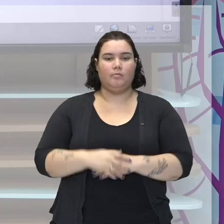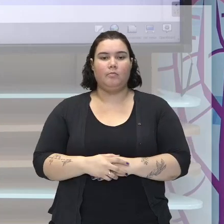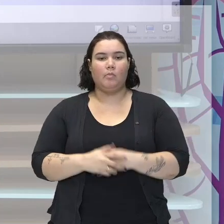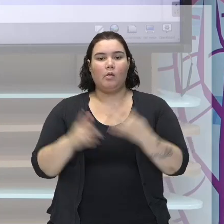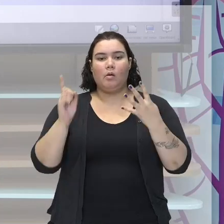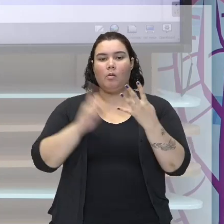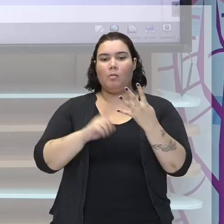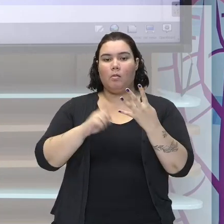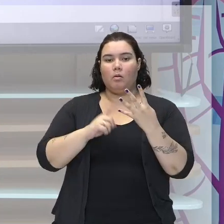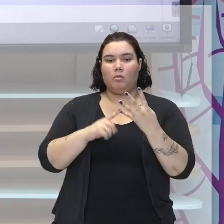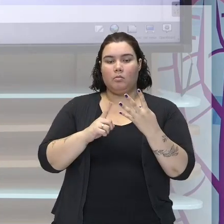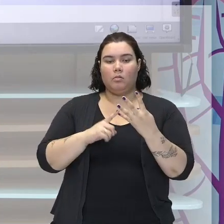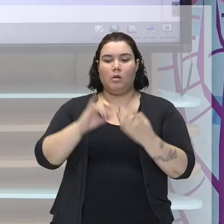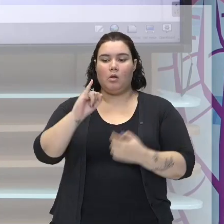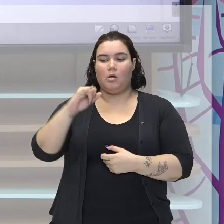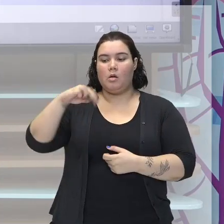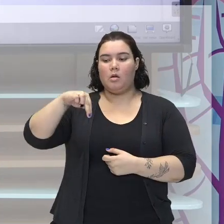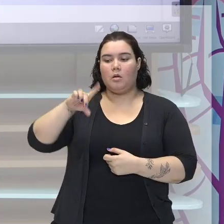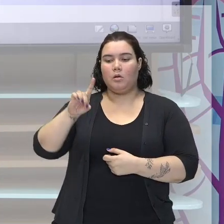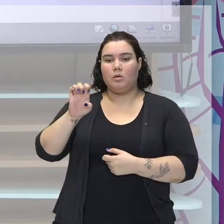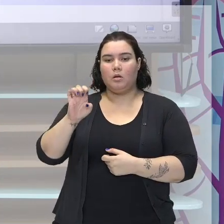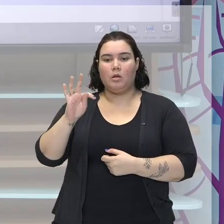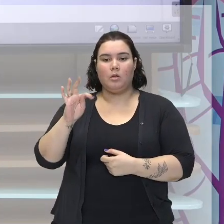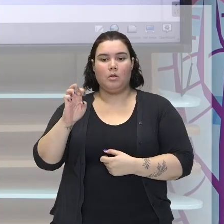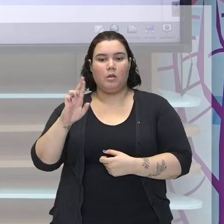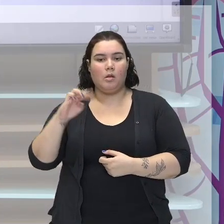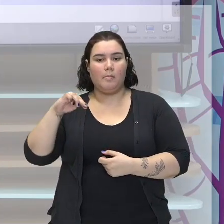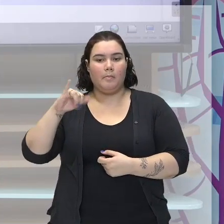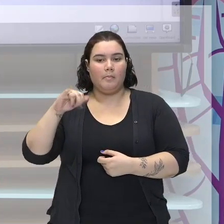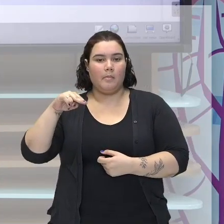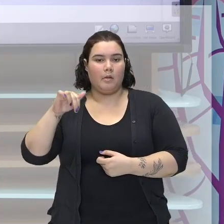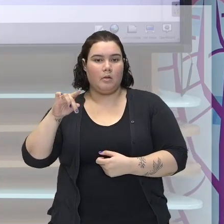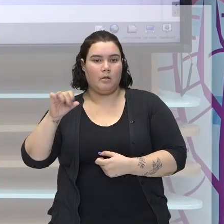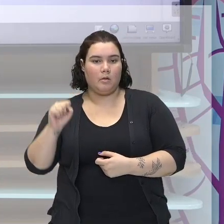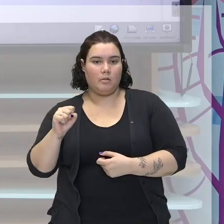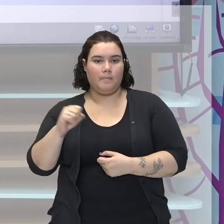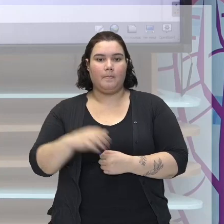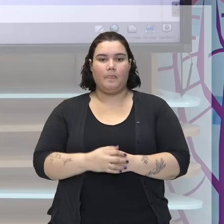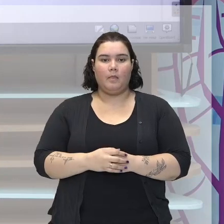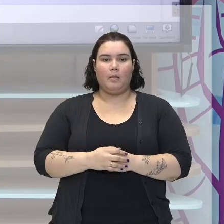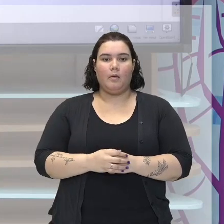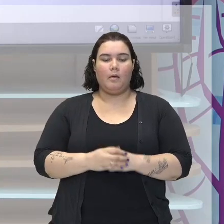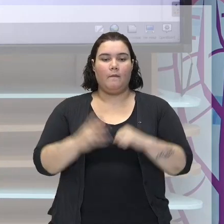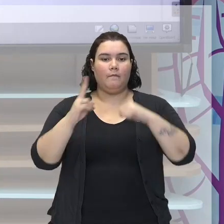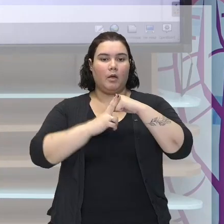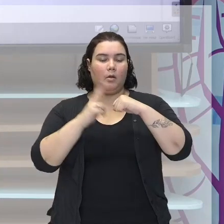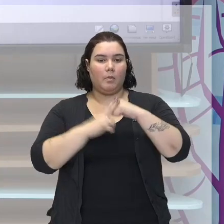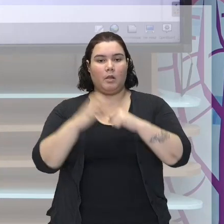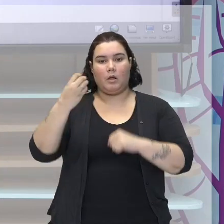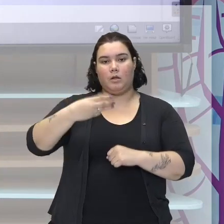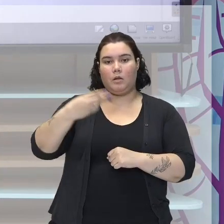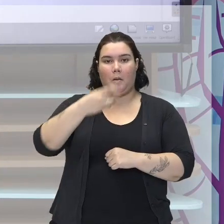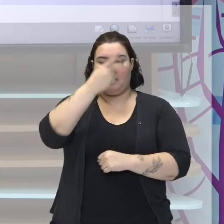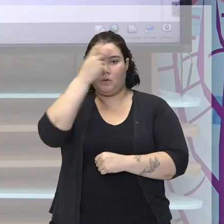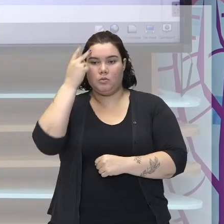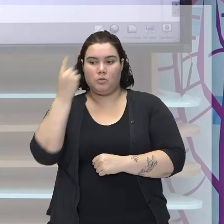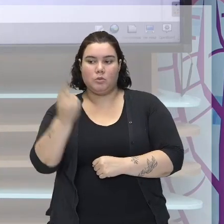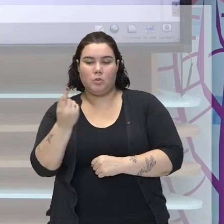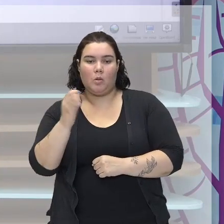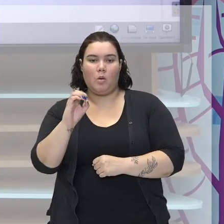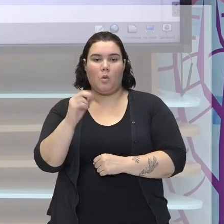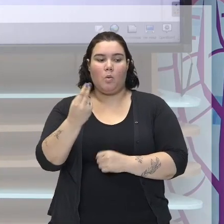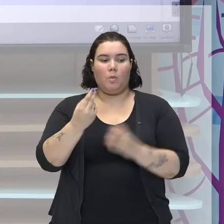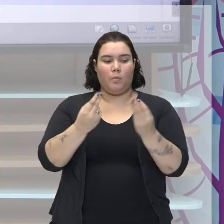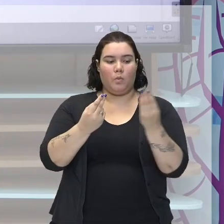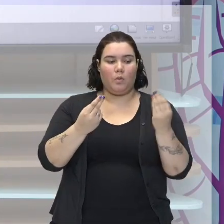sujeitos indeterminados, no caso de verbos na terceira pessoa do singular e plural acompanhados